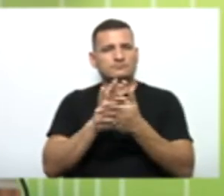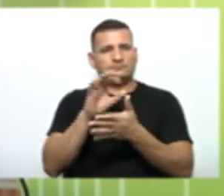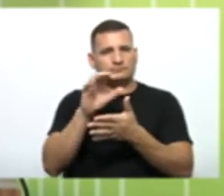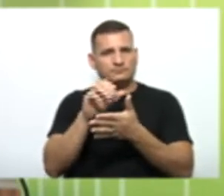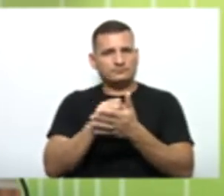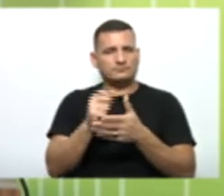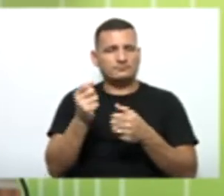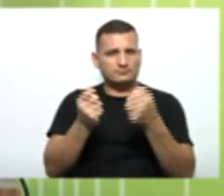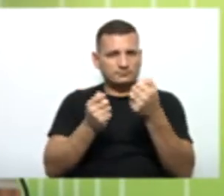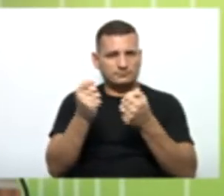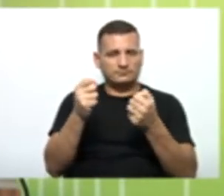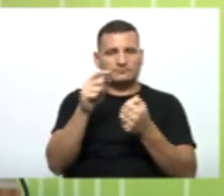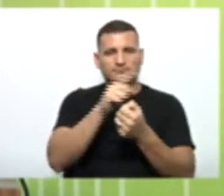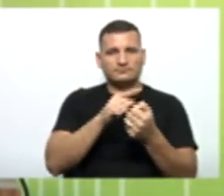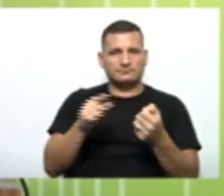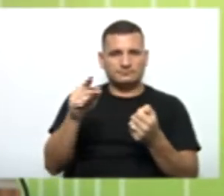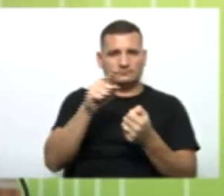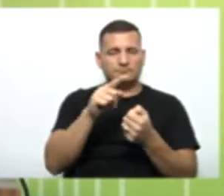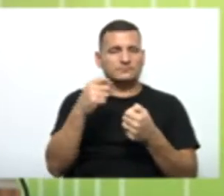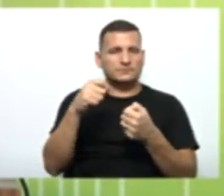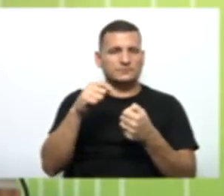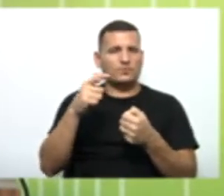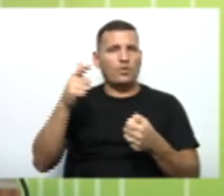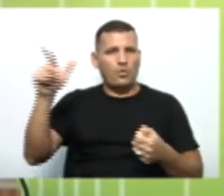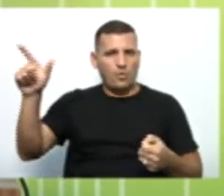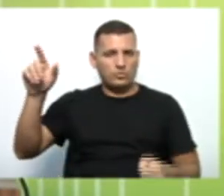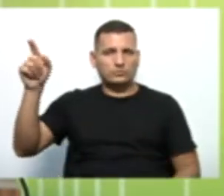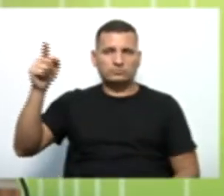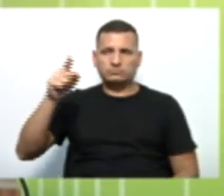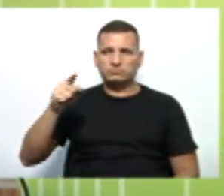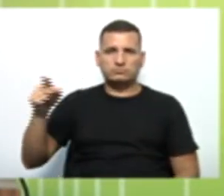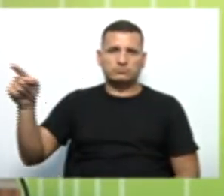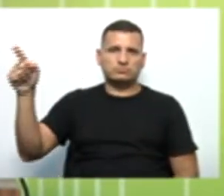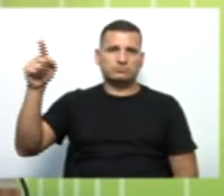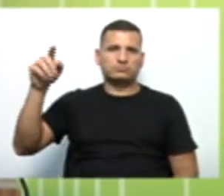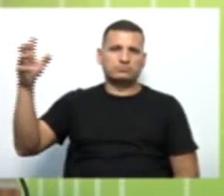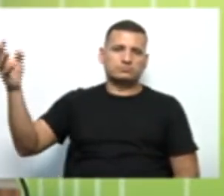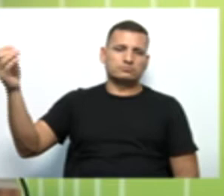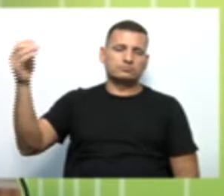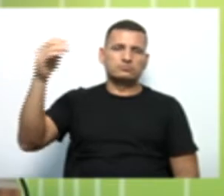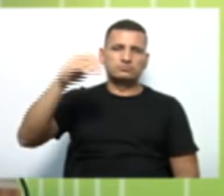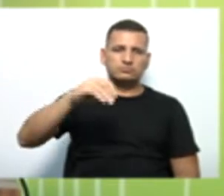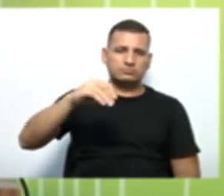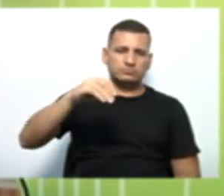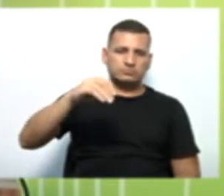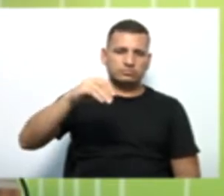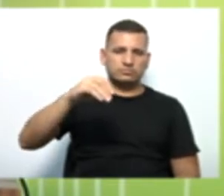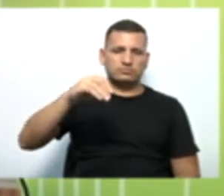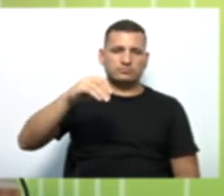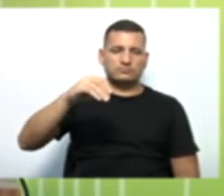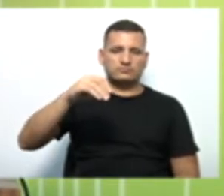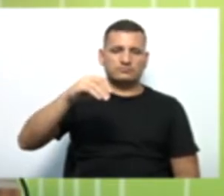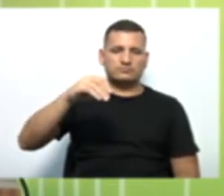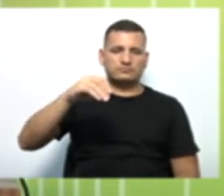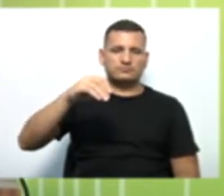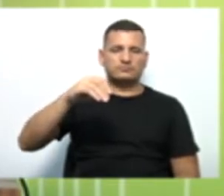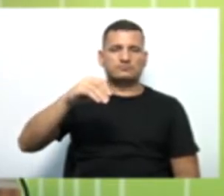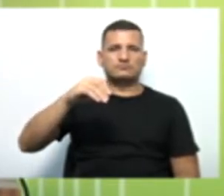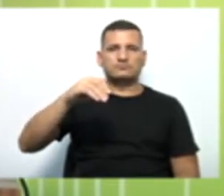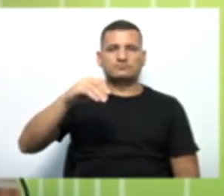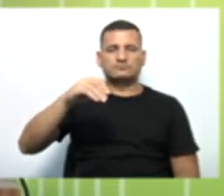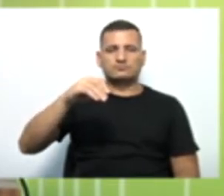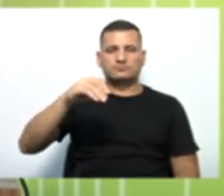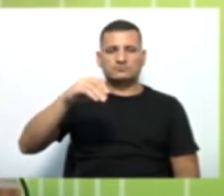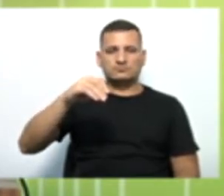você precisa incluir um ator, você pode incluir um outro caso de